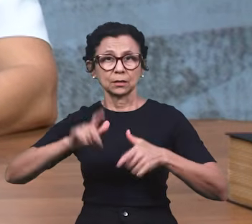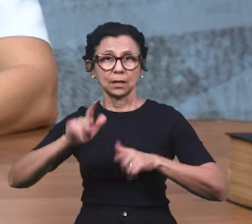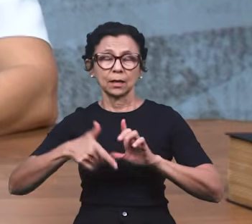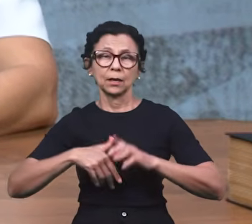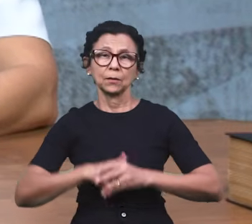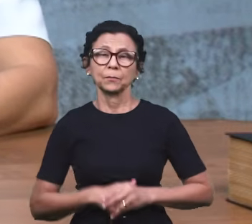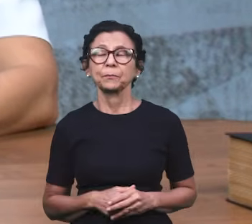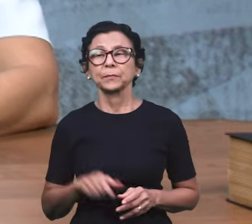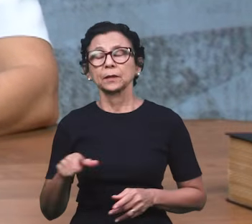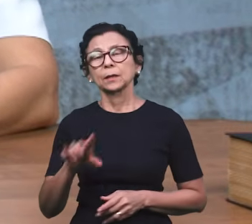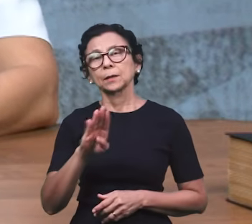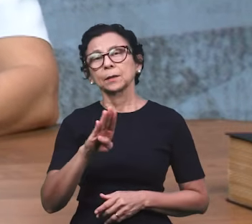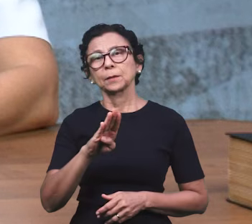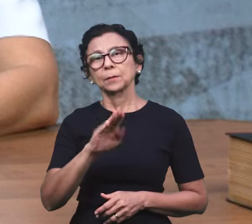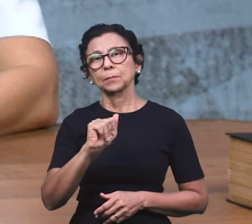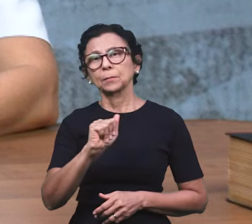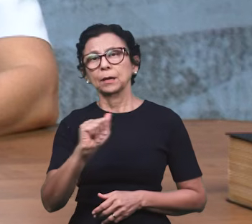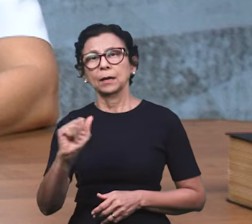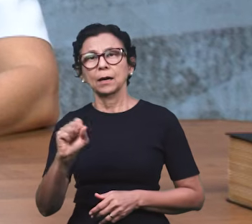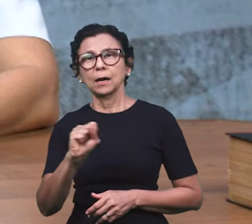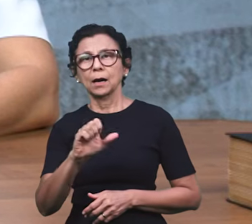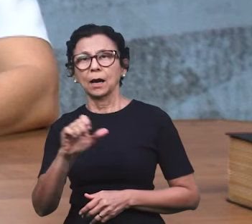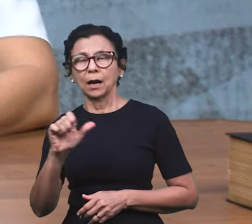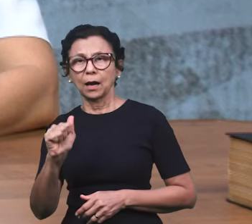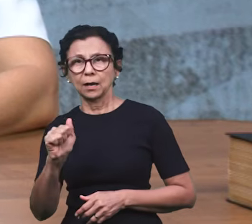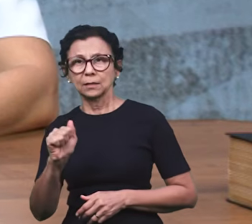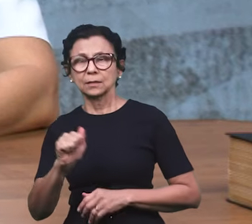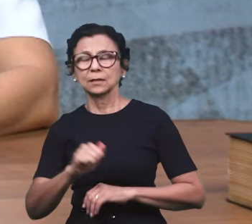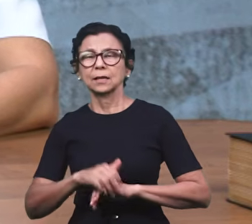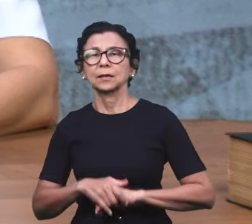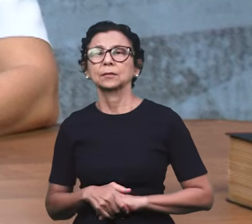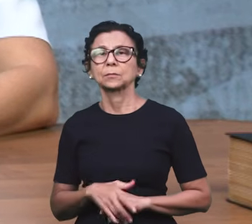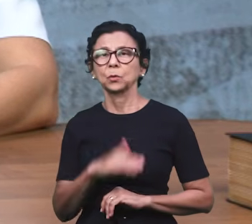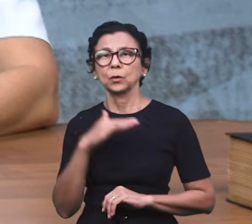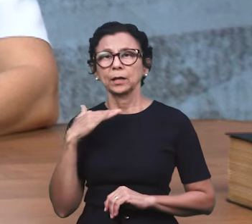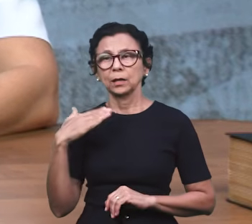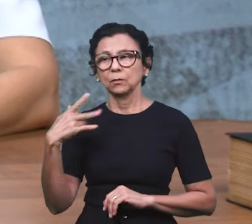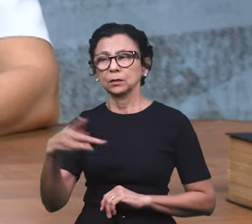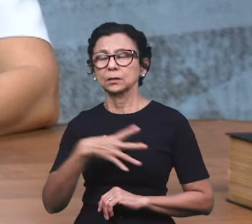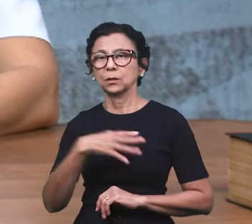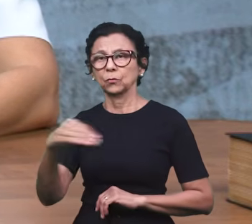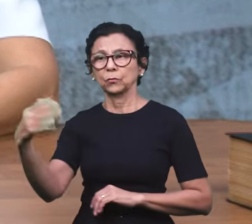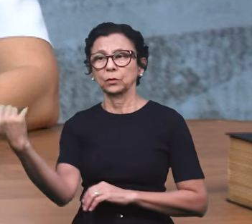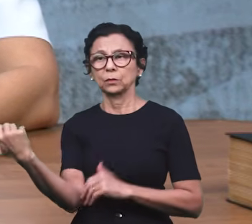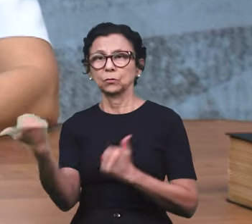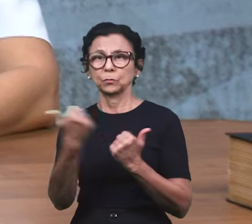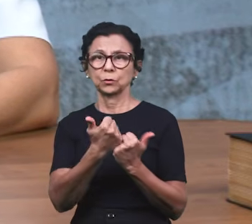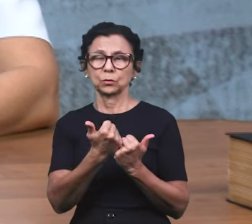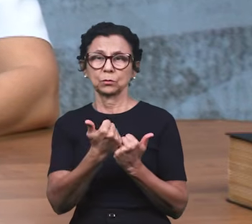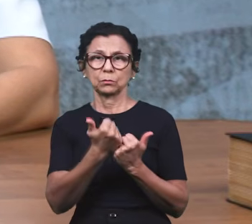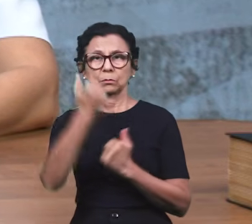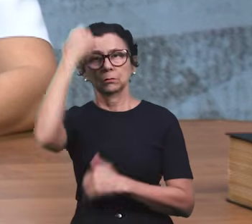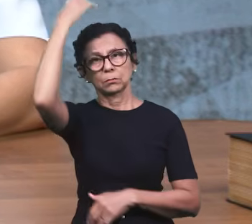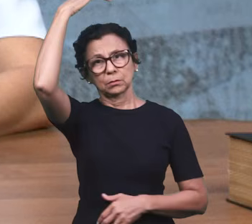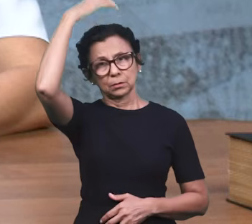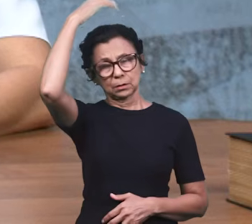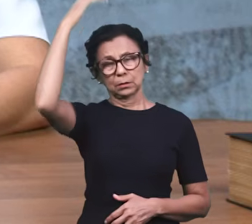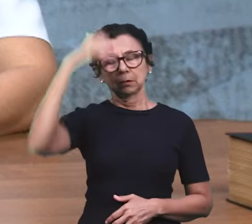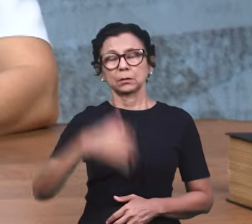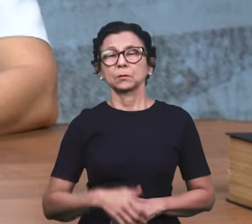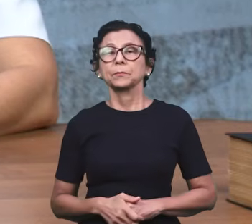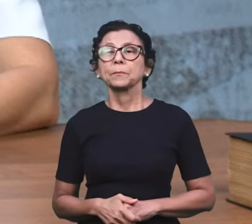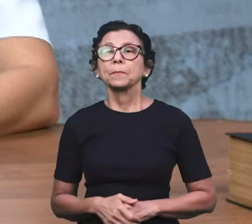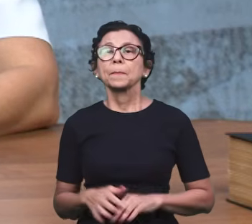Tirzá, e ela, seu filho, reinou em seu lugar. Assim veio também a palavra